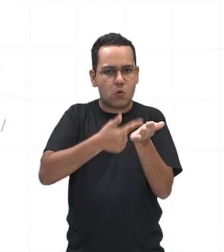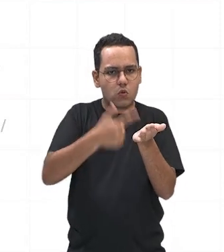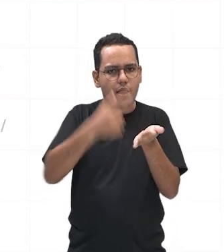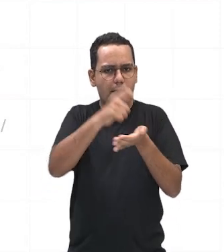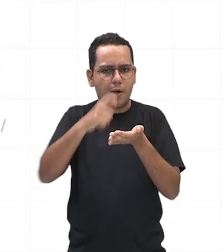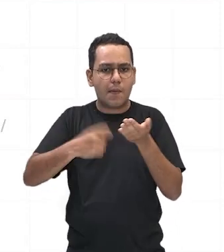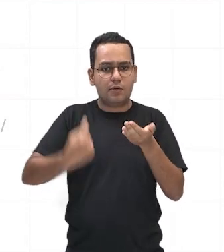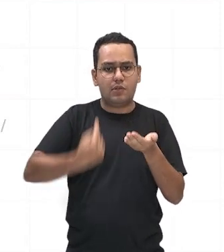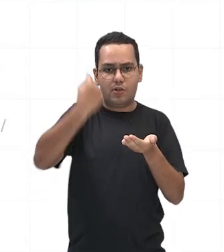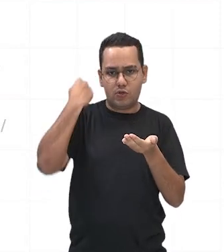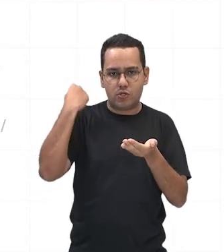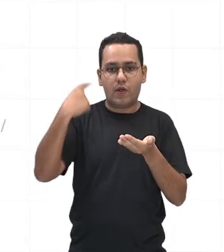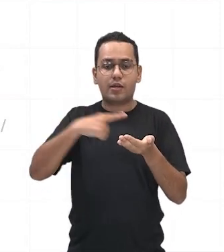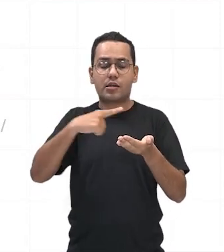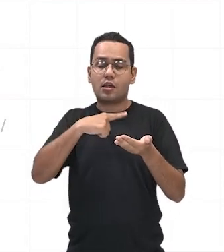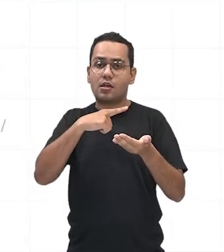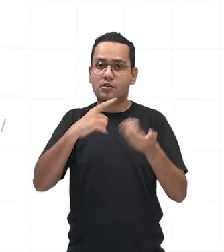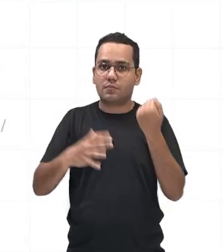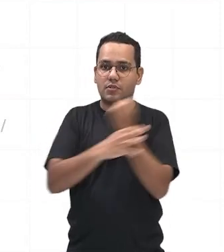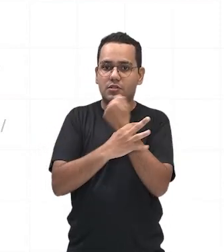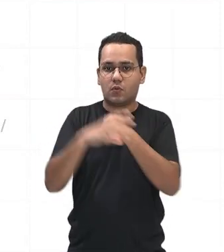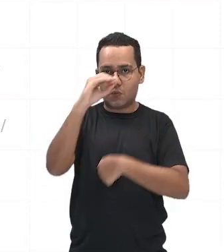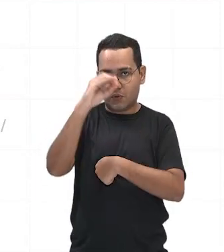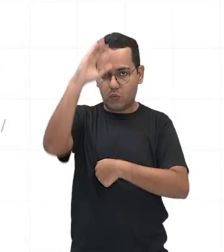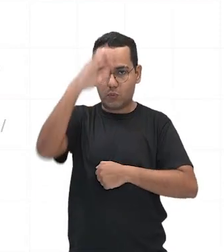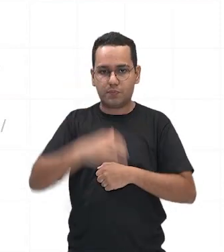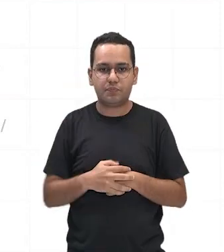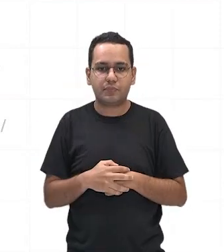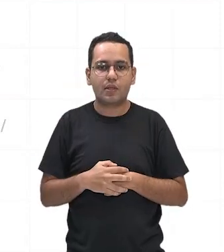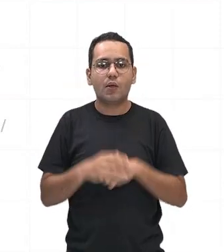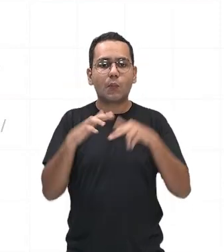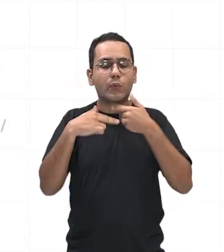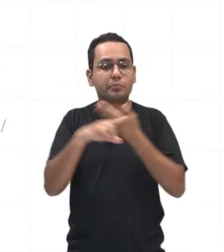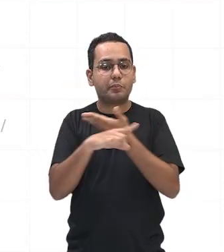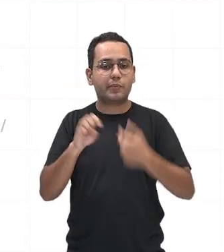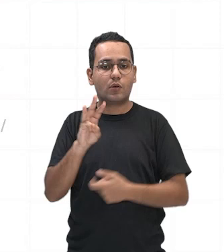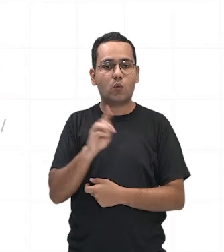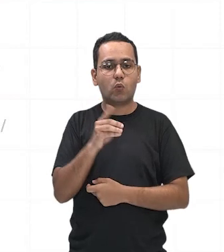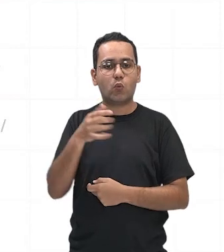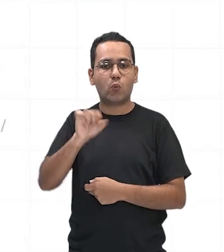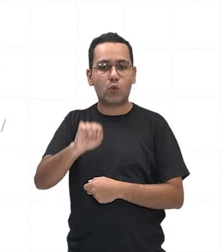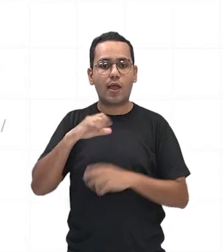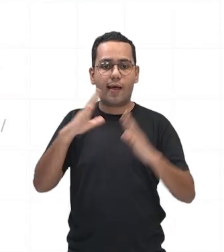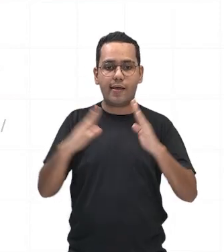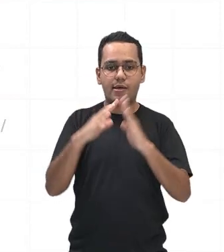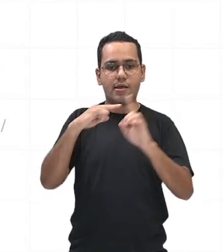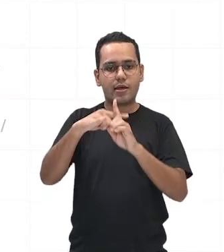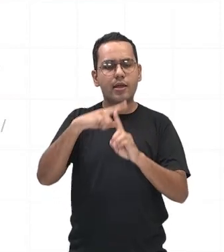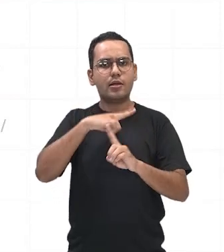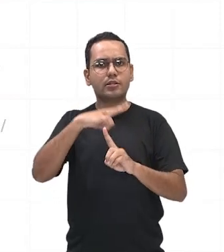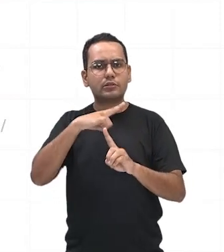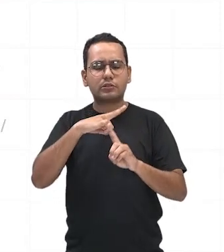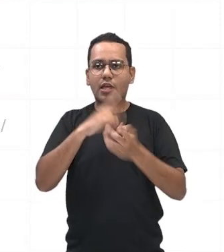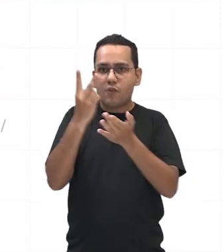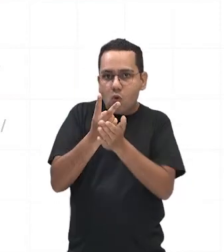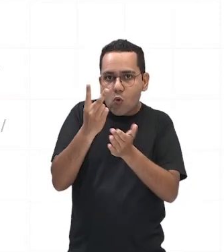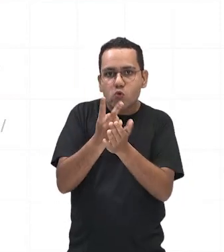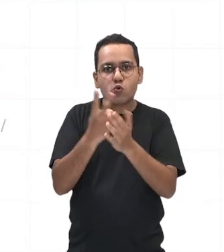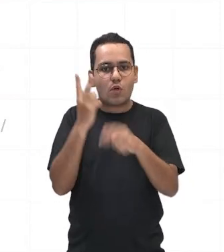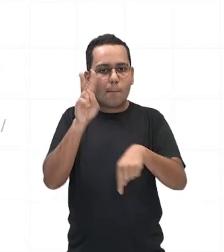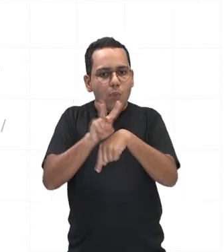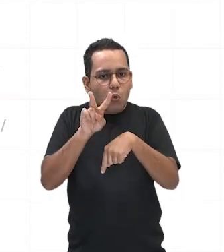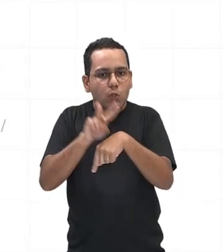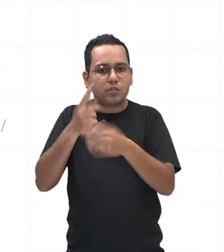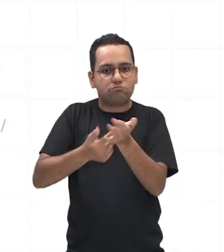Segundo Thomas Wood, a igreja empenhou-se em preservar livros e documentos que foram importantes para salvar a civilização,